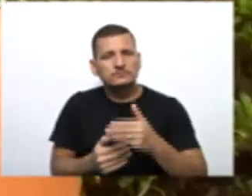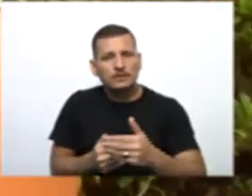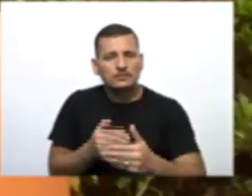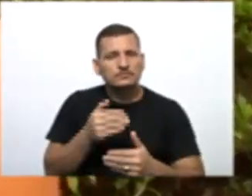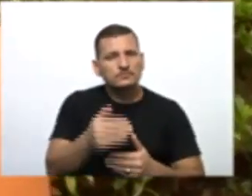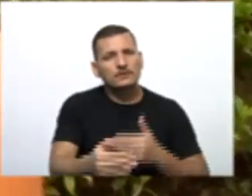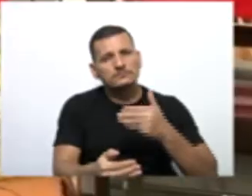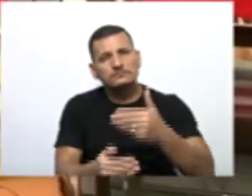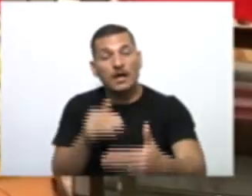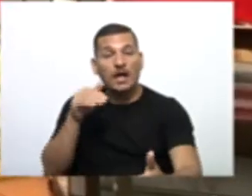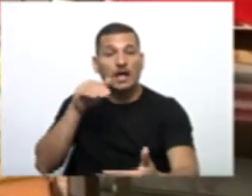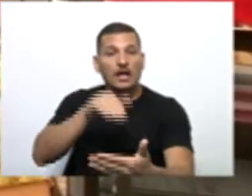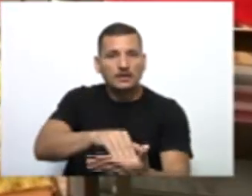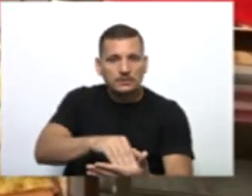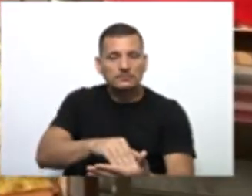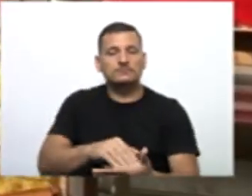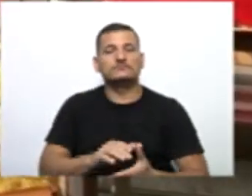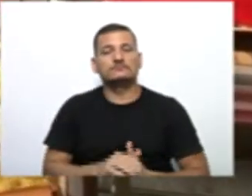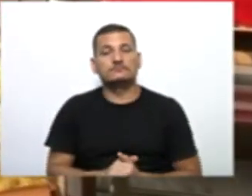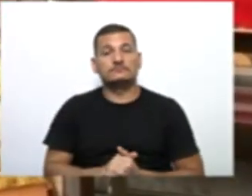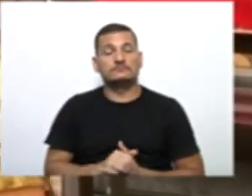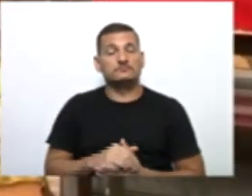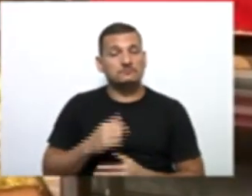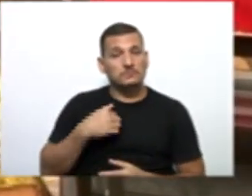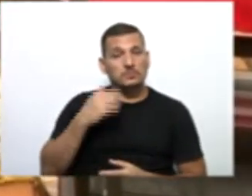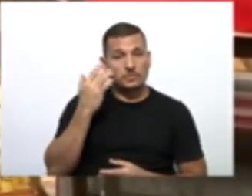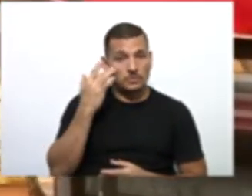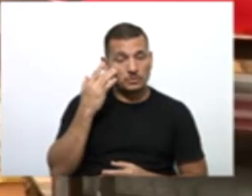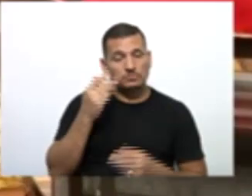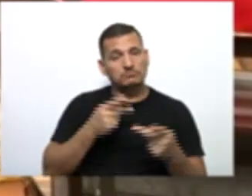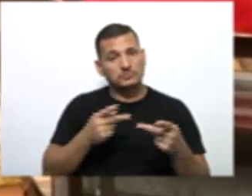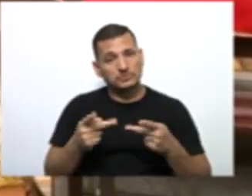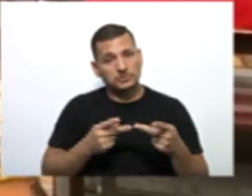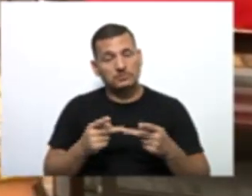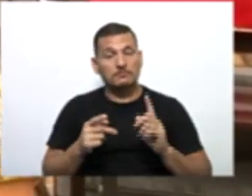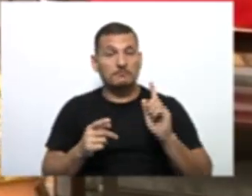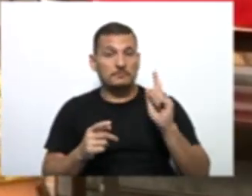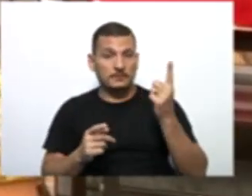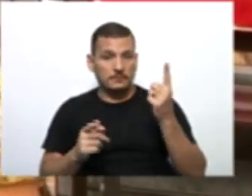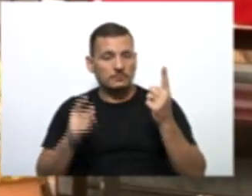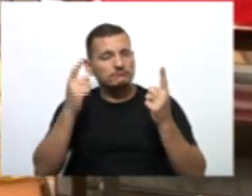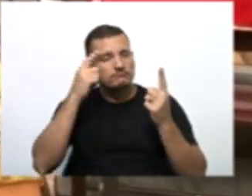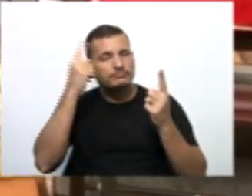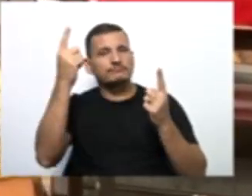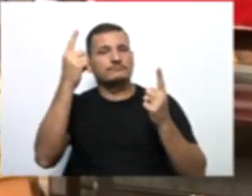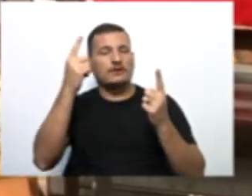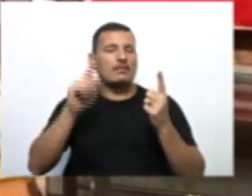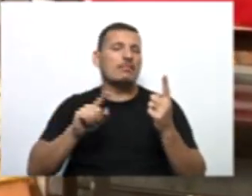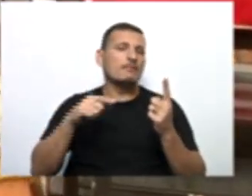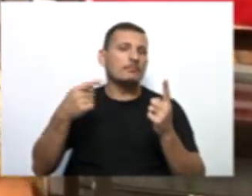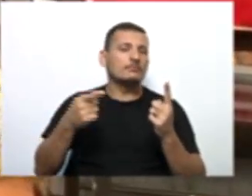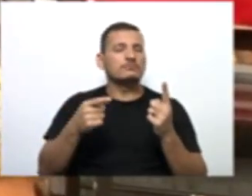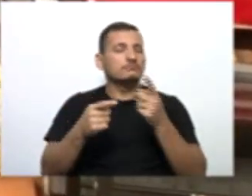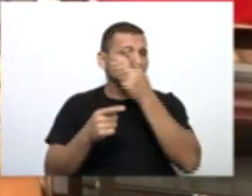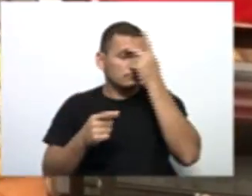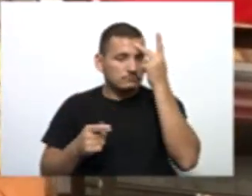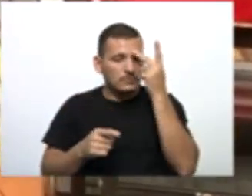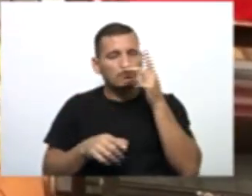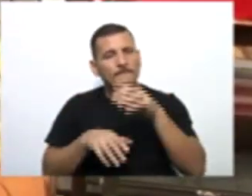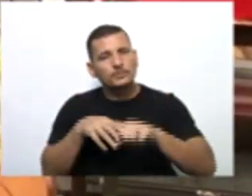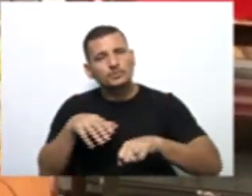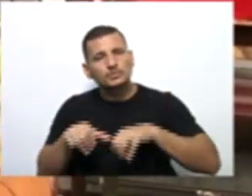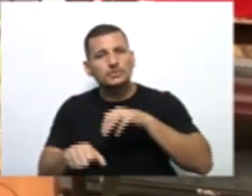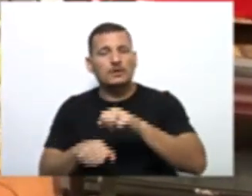a conclusão dele. Com o projeto, primeiro surgiu uma ideia, né? Aí a partir disso a pessoa vai concretizá-lo. Aí ela